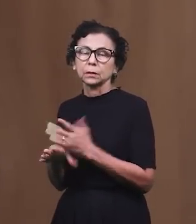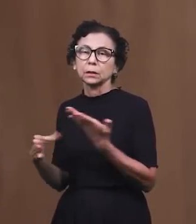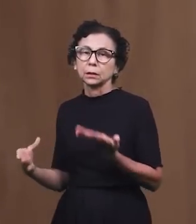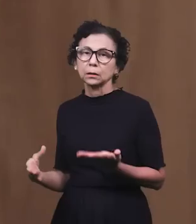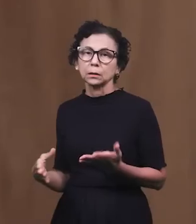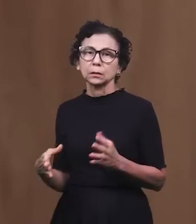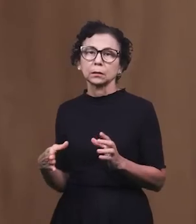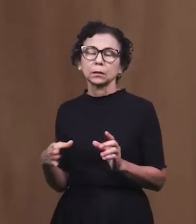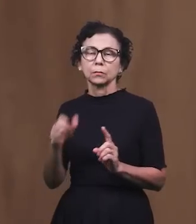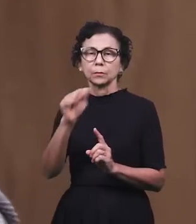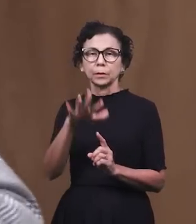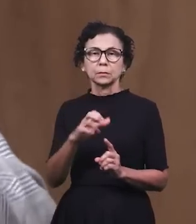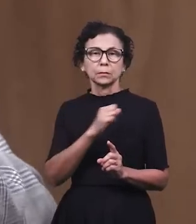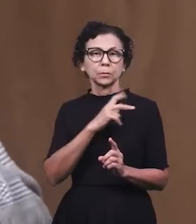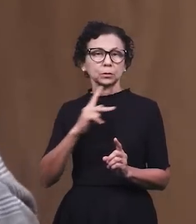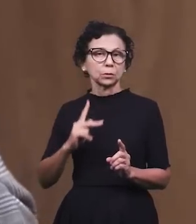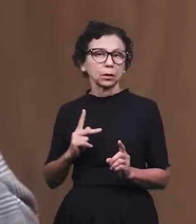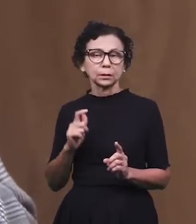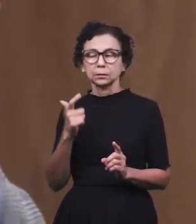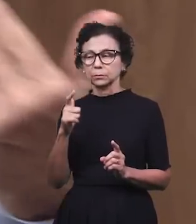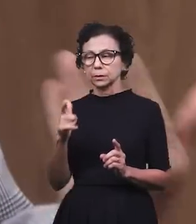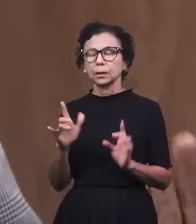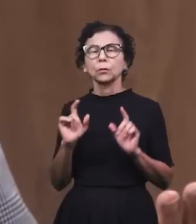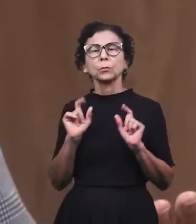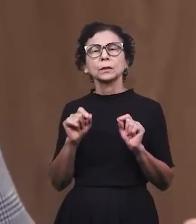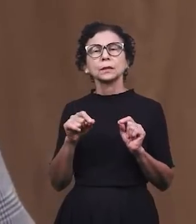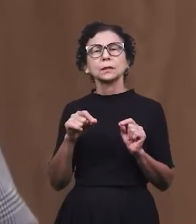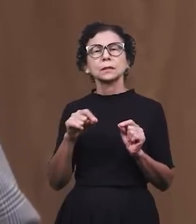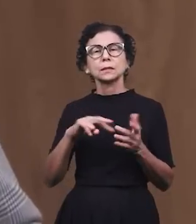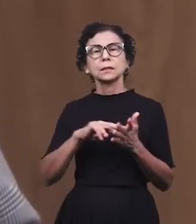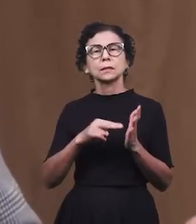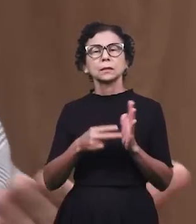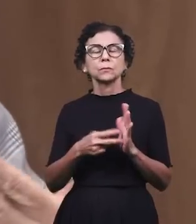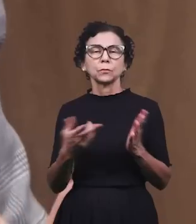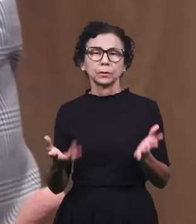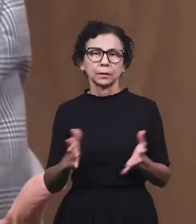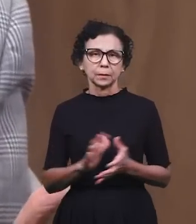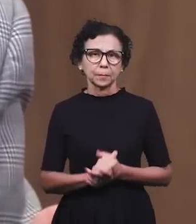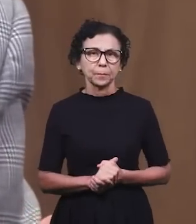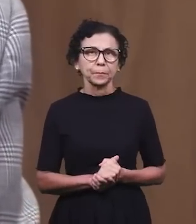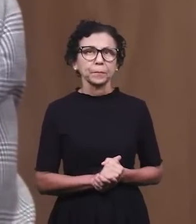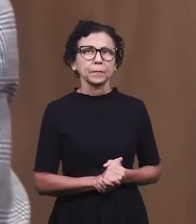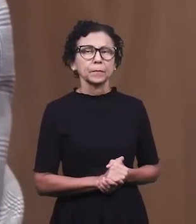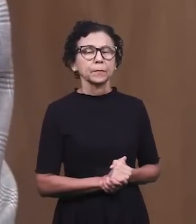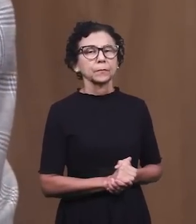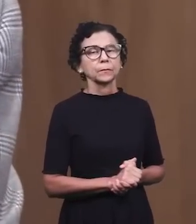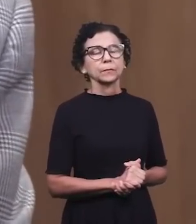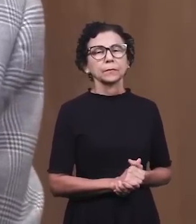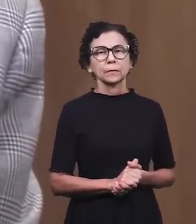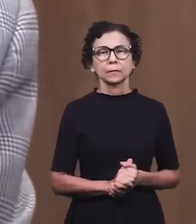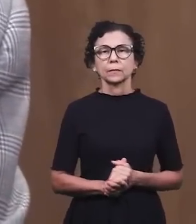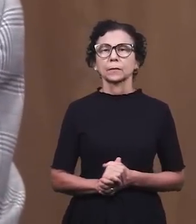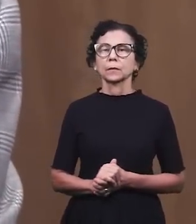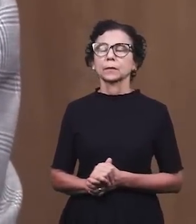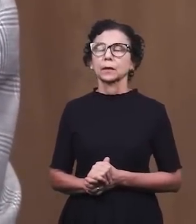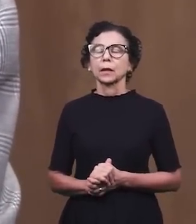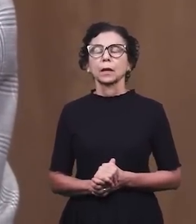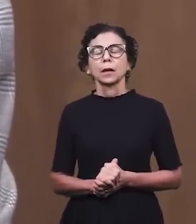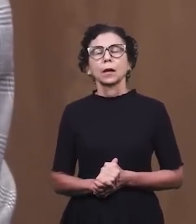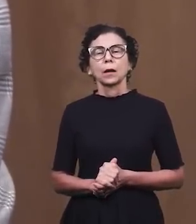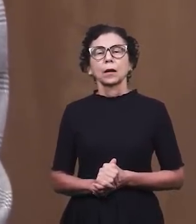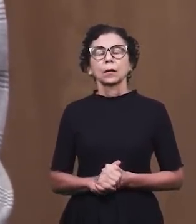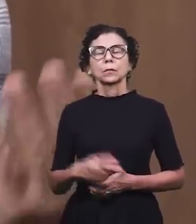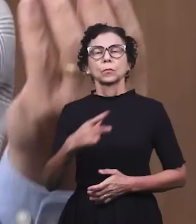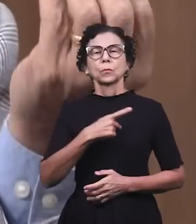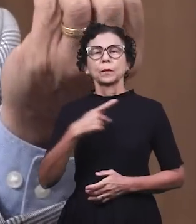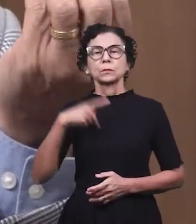apostólica. A bênção apostólica nada mais é do que uma imposição de mãos do pastor sobre toda a igreja.